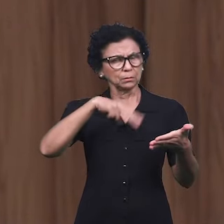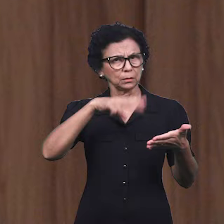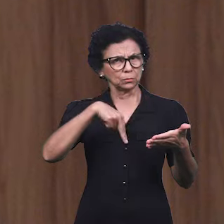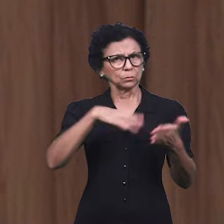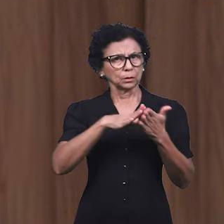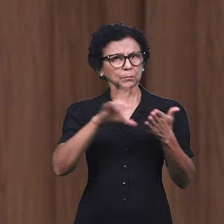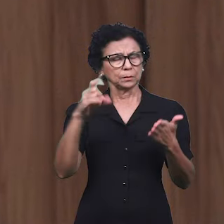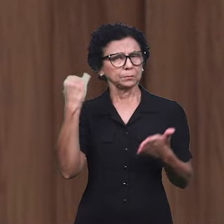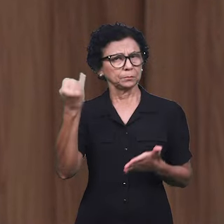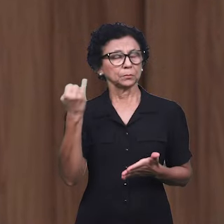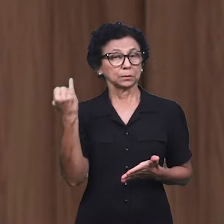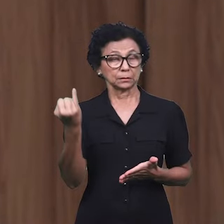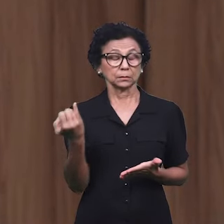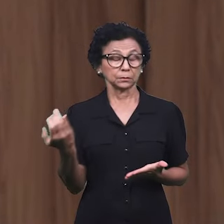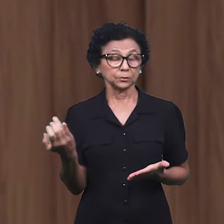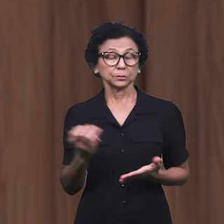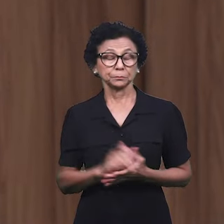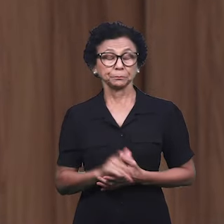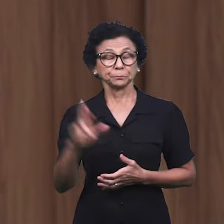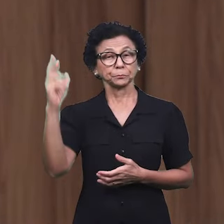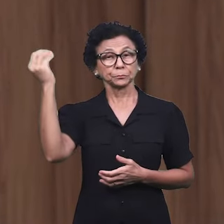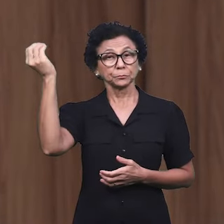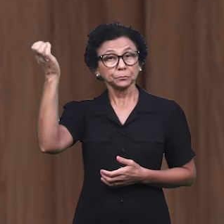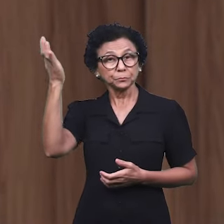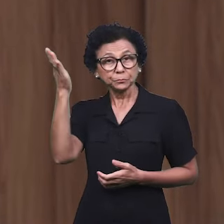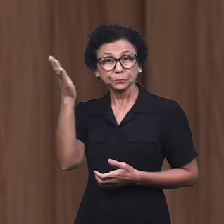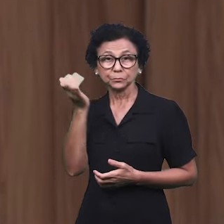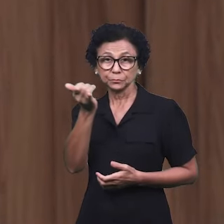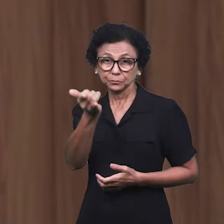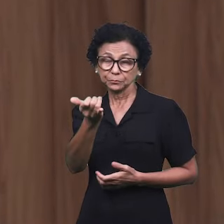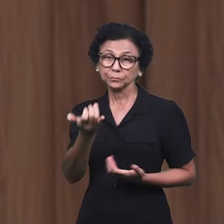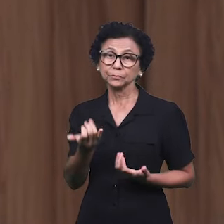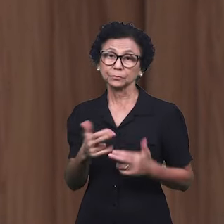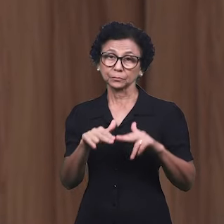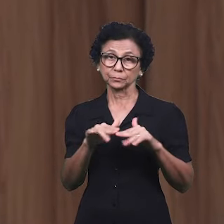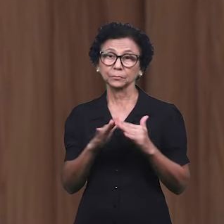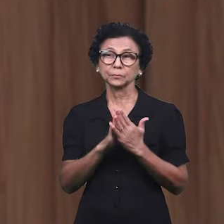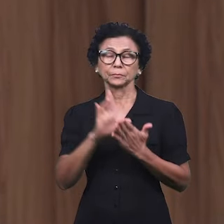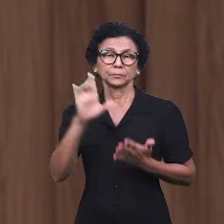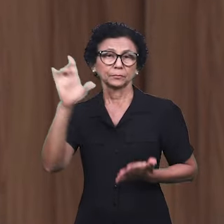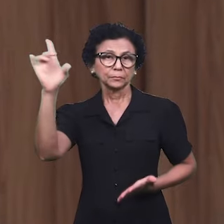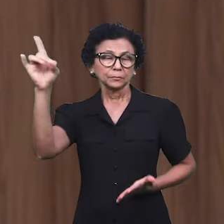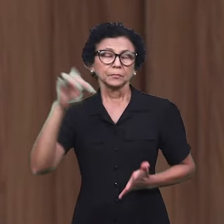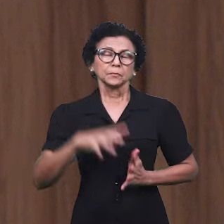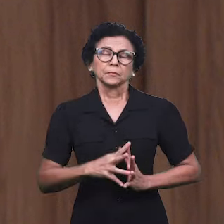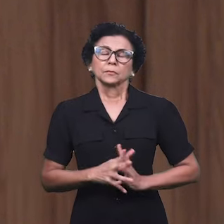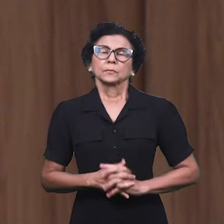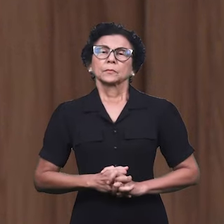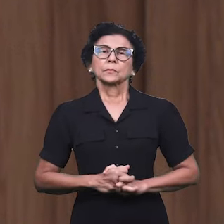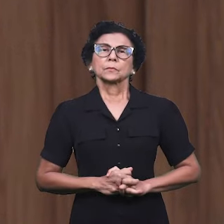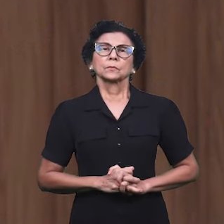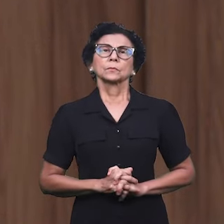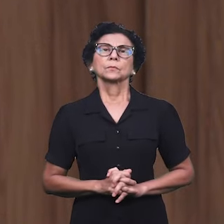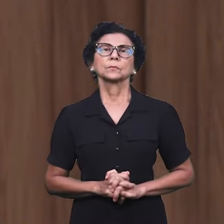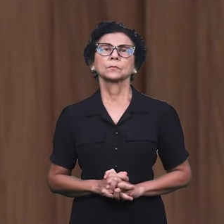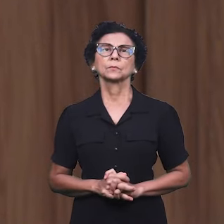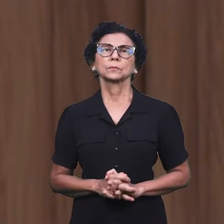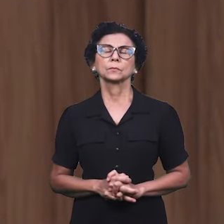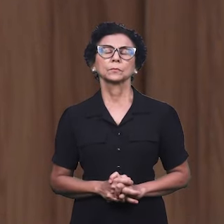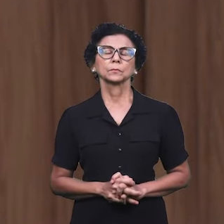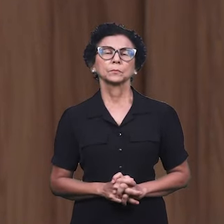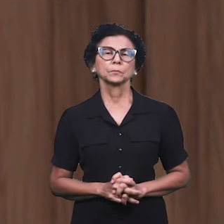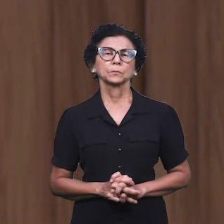muito importante para que o Senhor dê revelações a respeito da palavra. Então, nós vamos com com essa mesma